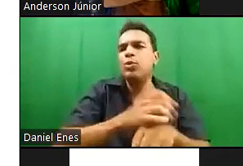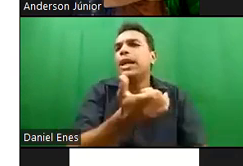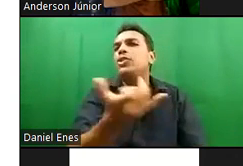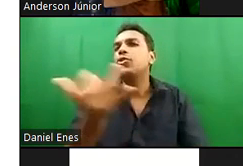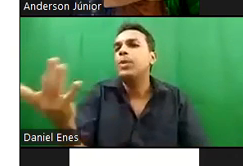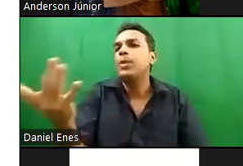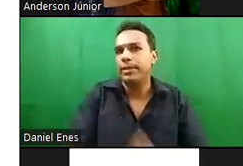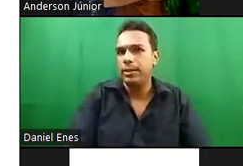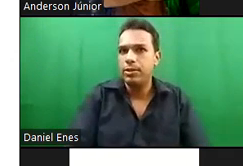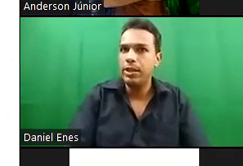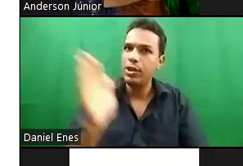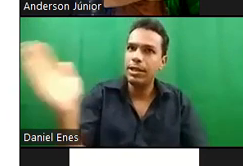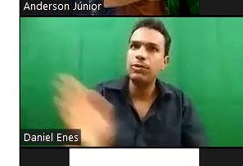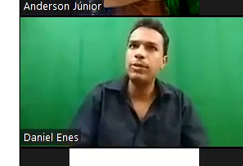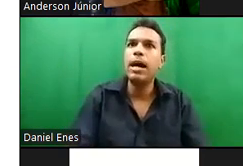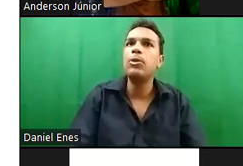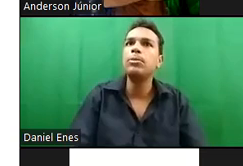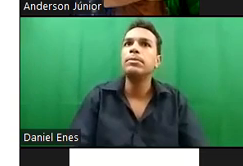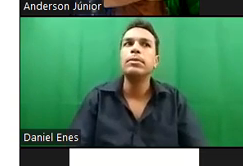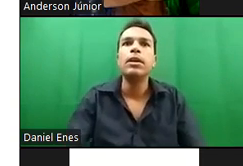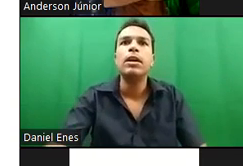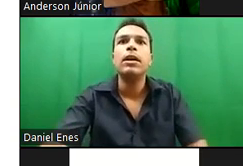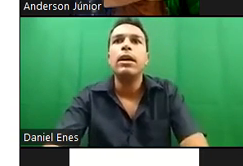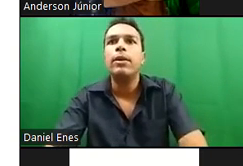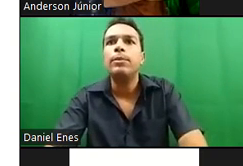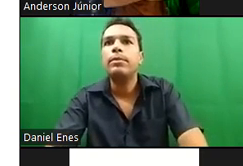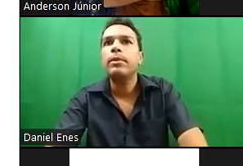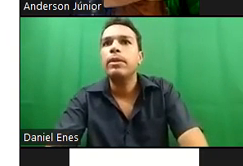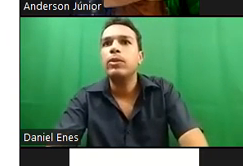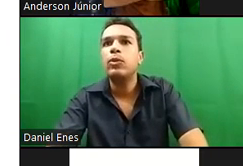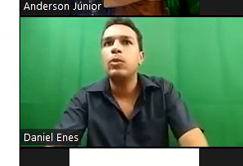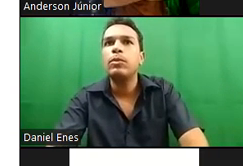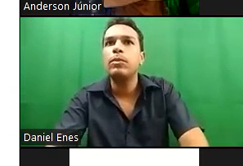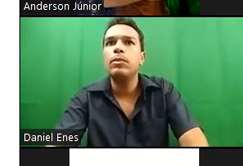Pessoas doentes. Quantas? Deixei lá no final.